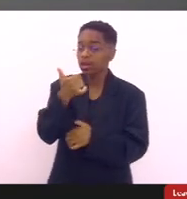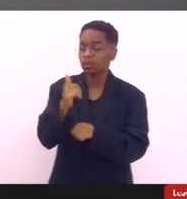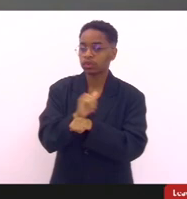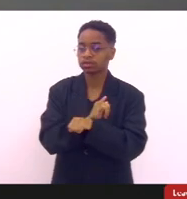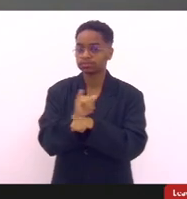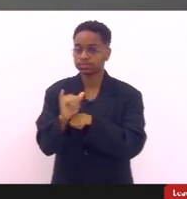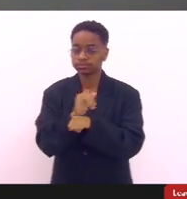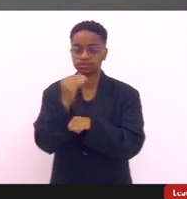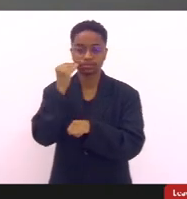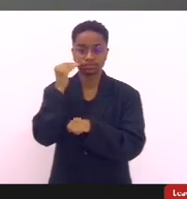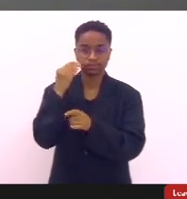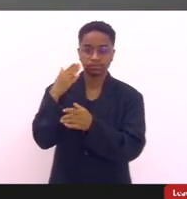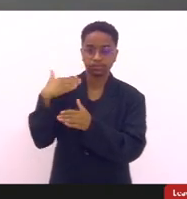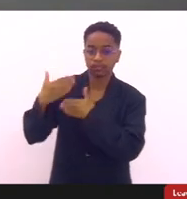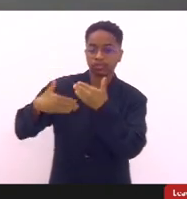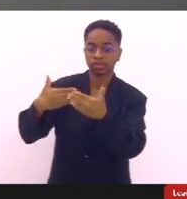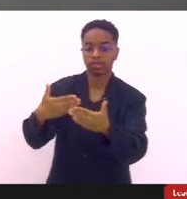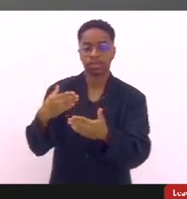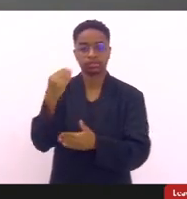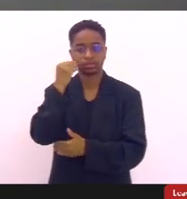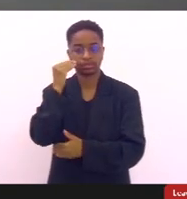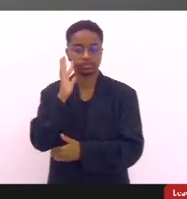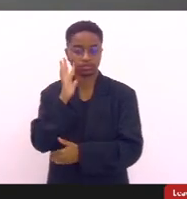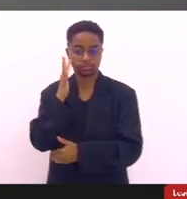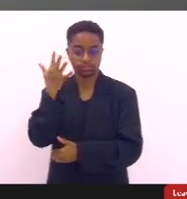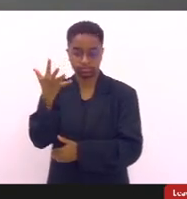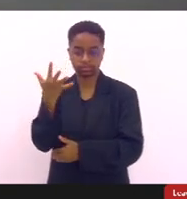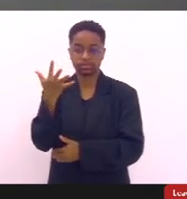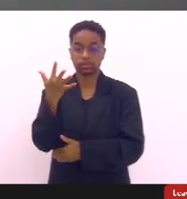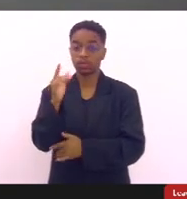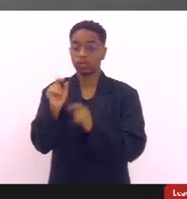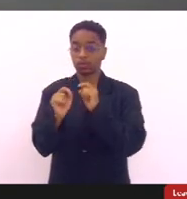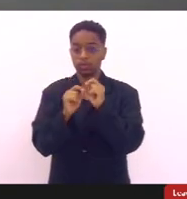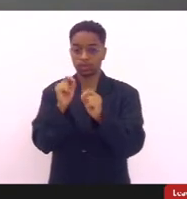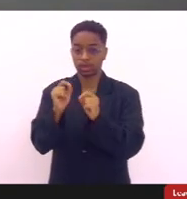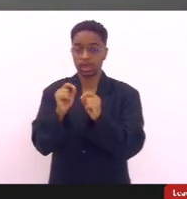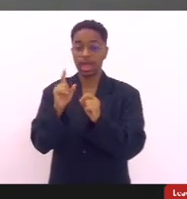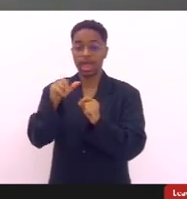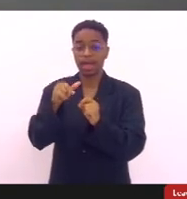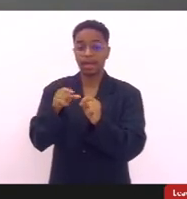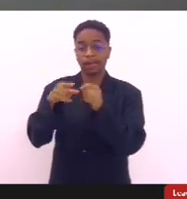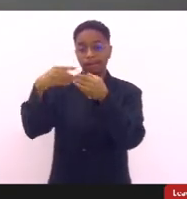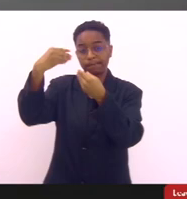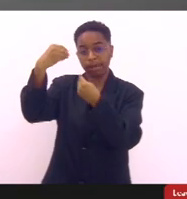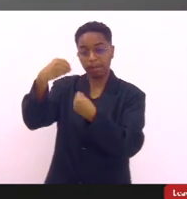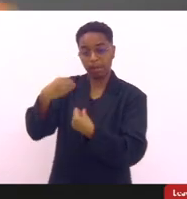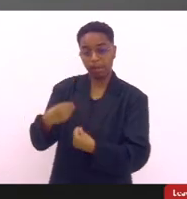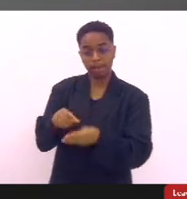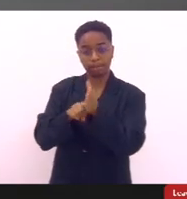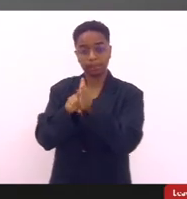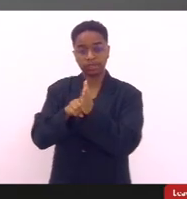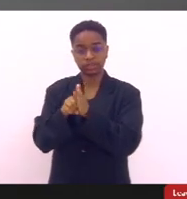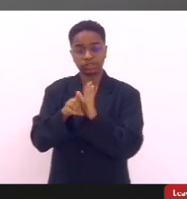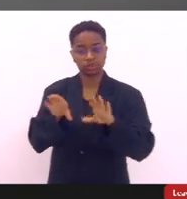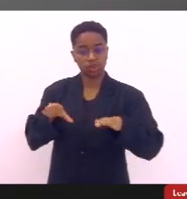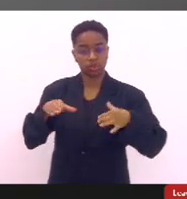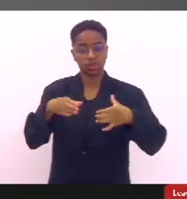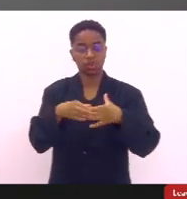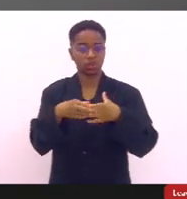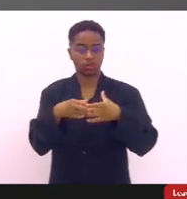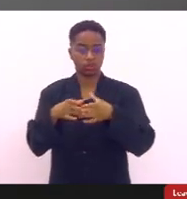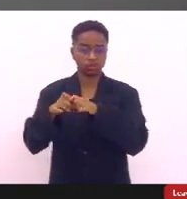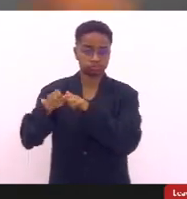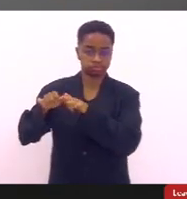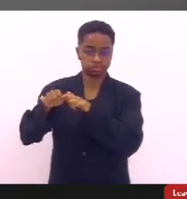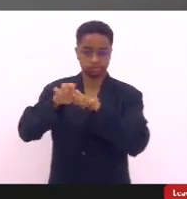eficiente, que tem o maior rendimento, maior performance, é o screening radiológico de massa. A gente já fez estudos